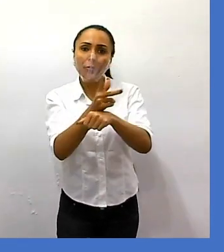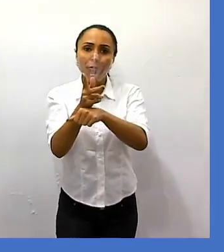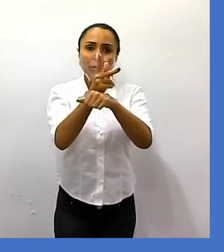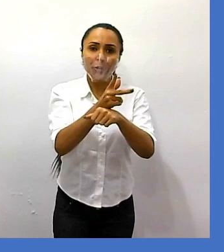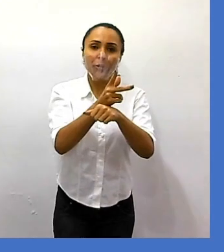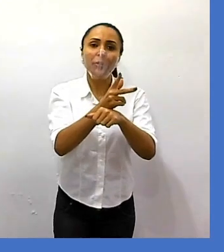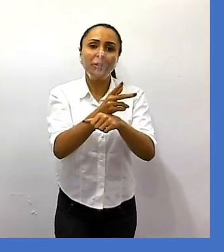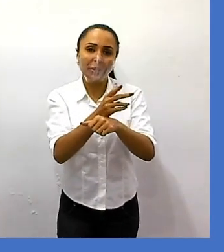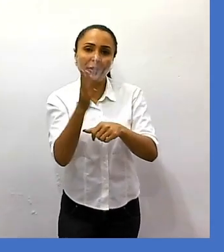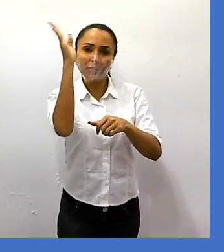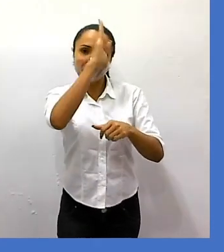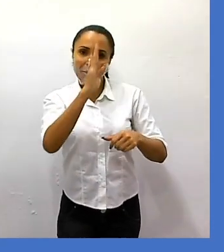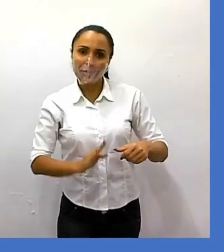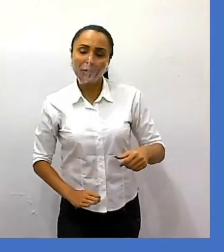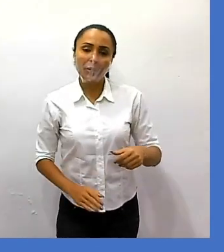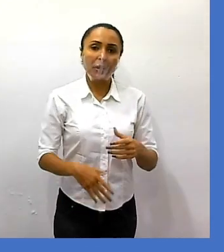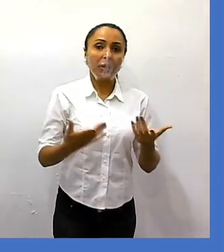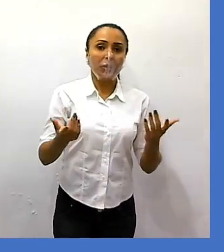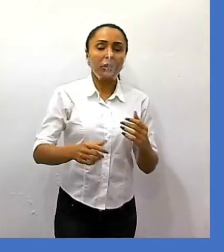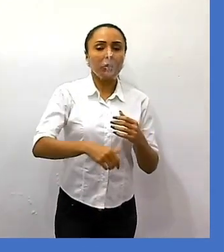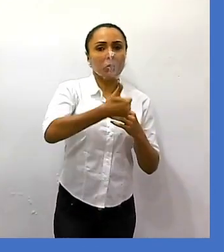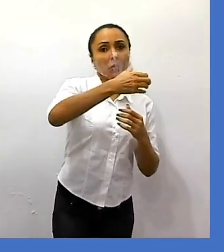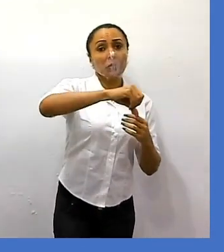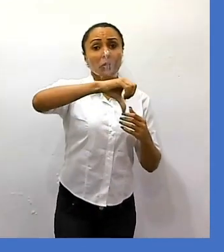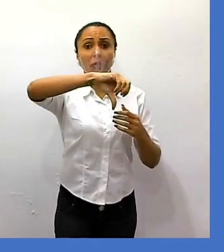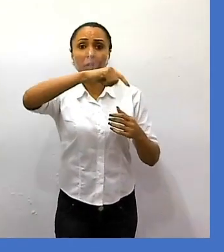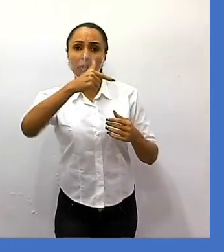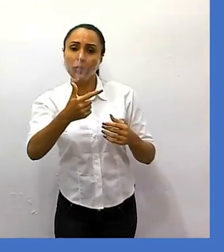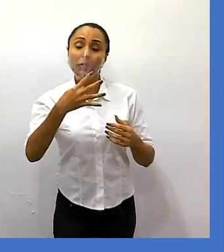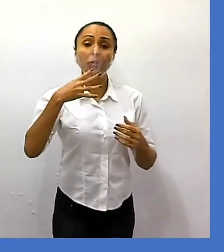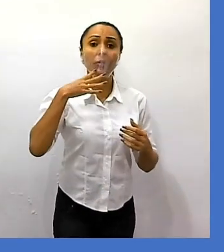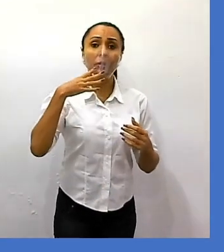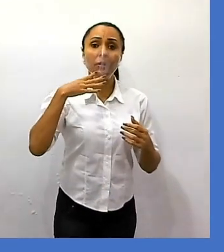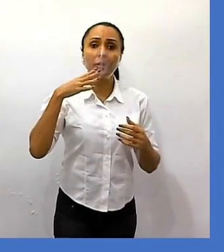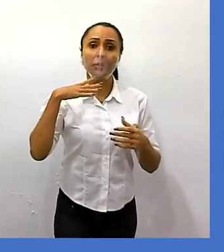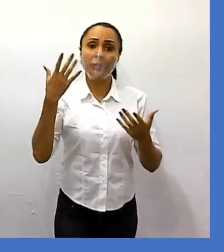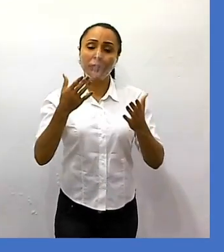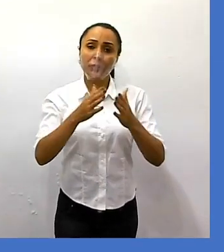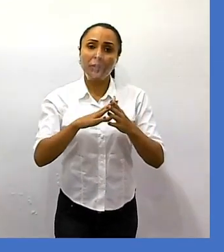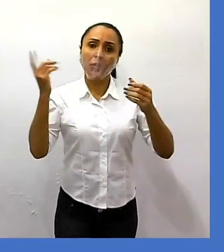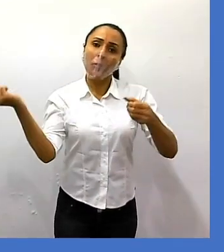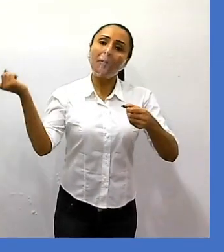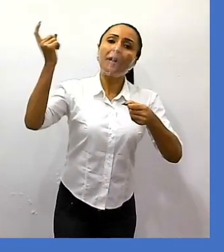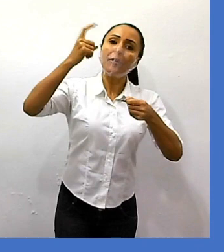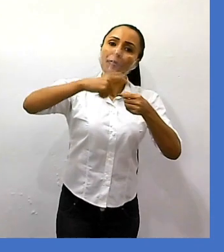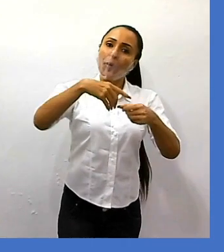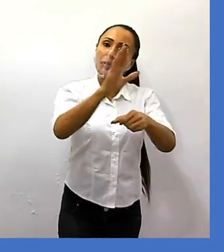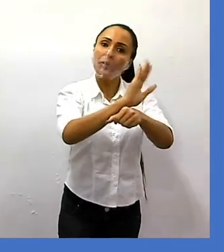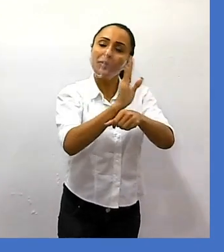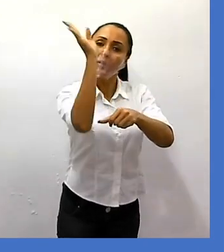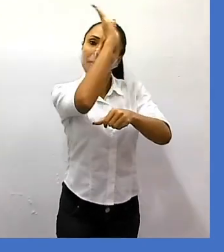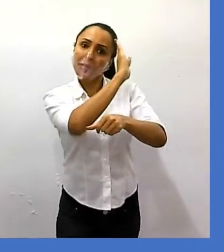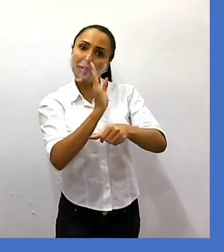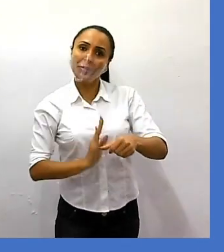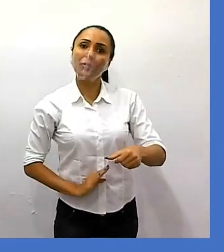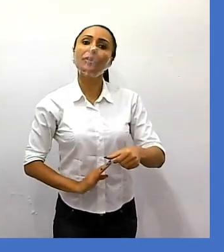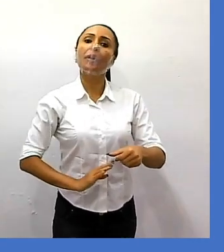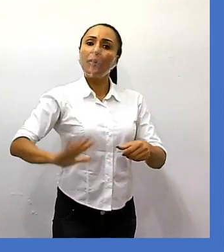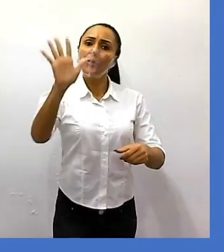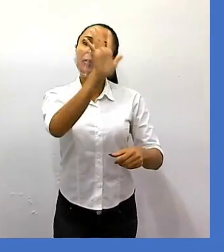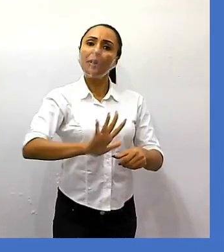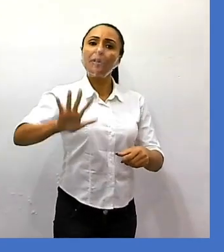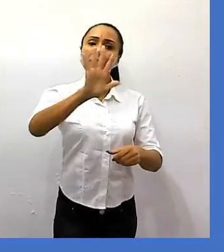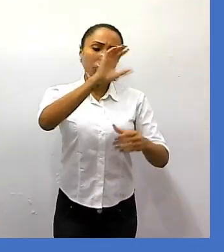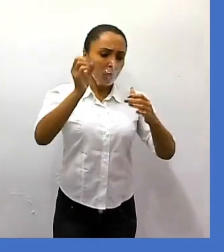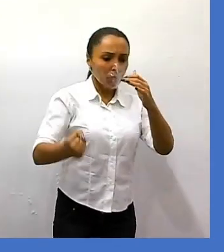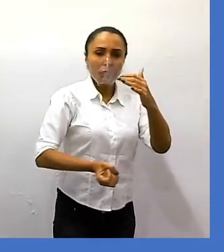Então, essa fase, a partir de 1992, é conhecida como a retomada do cinema nacional. Então, quando foi